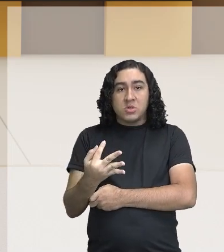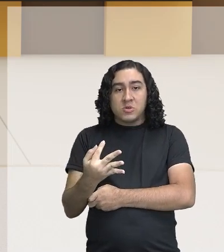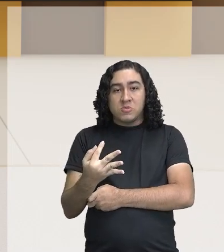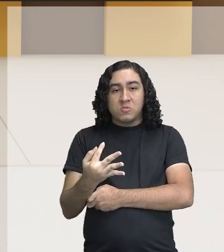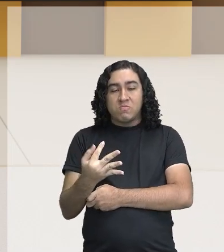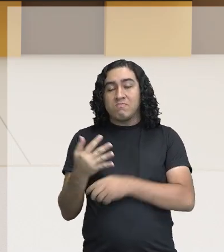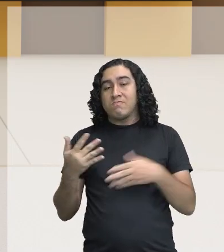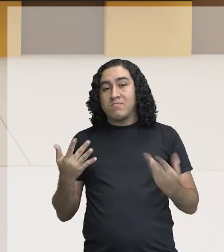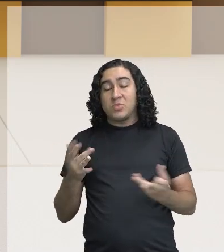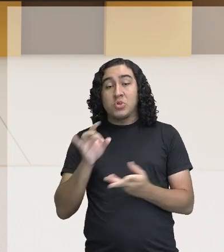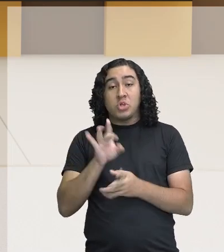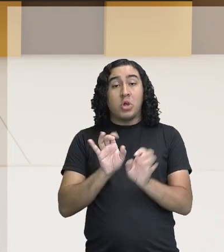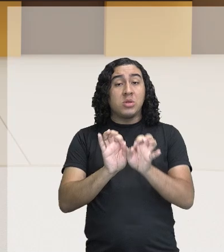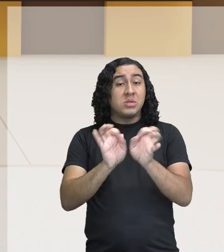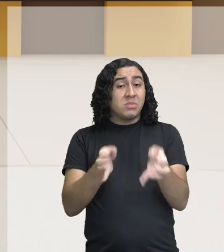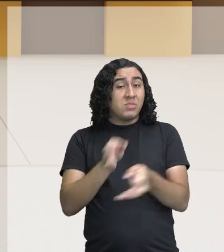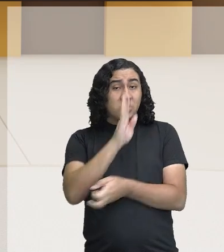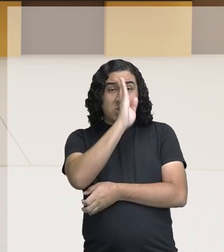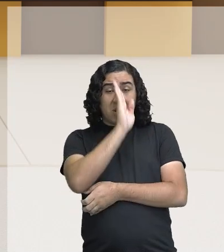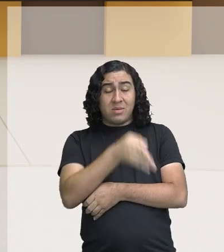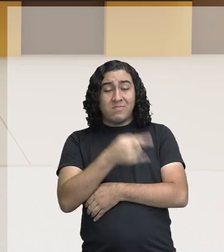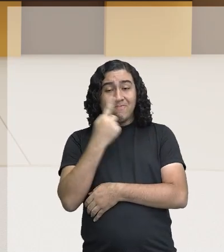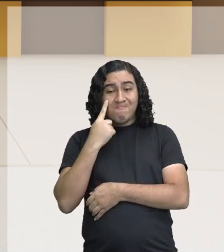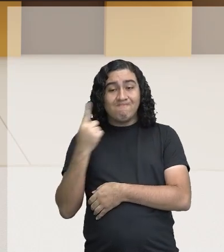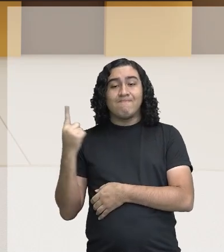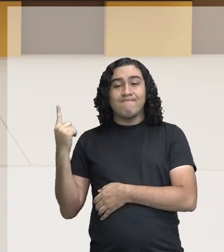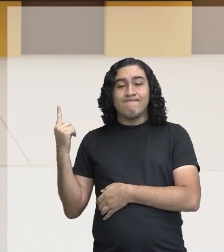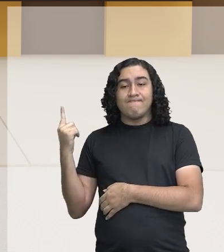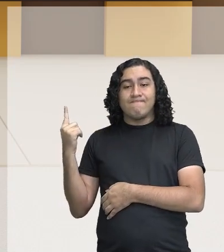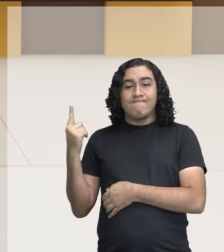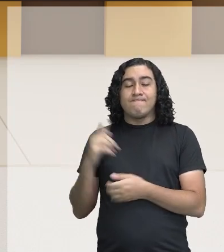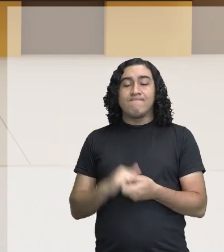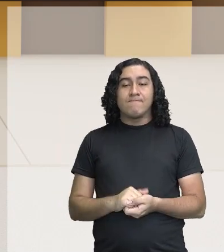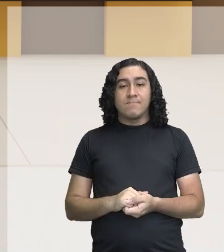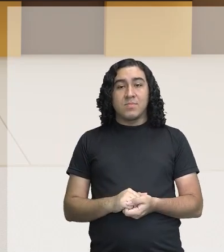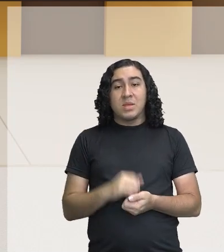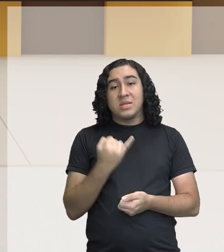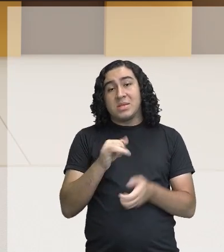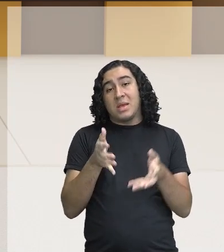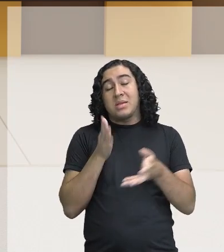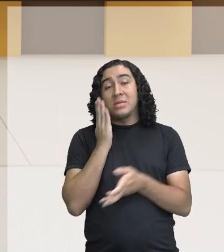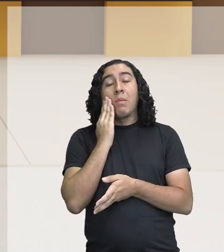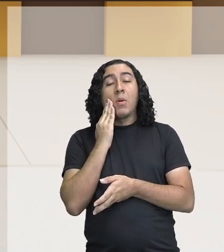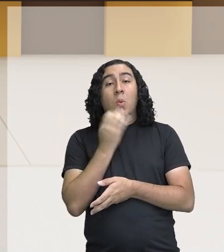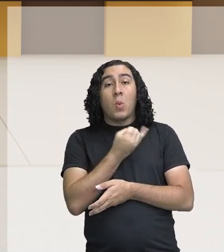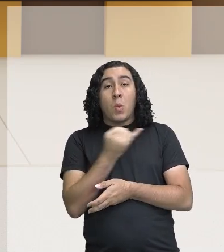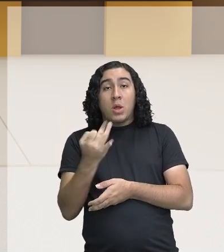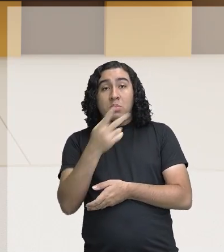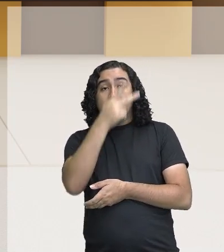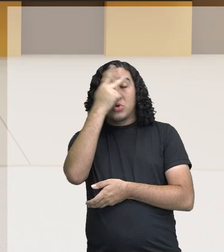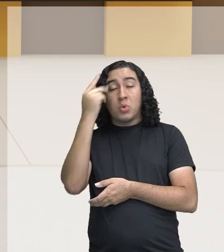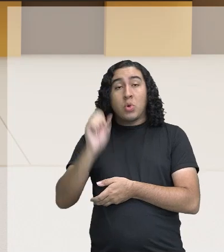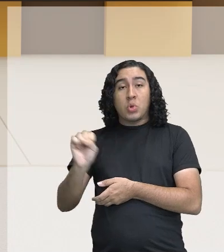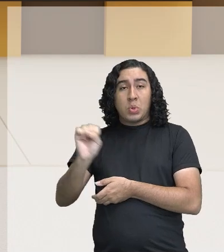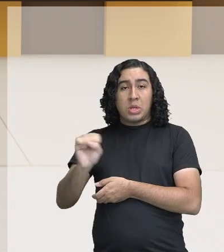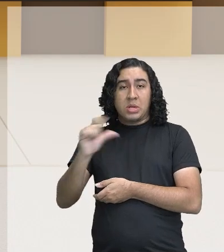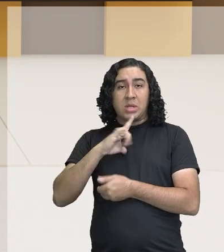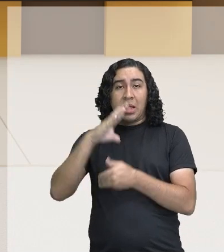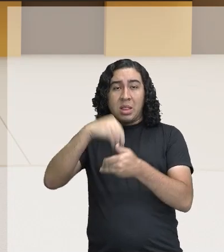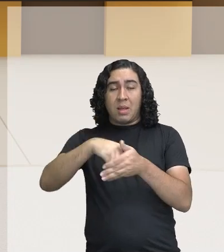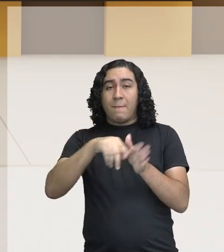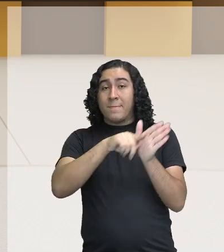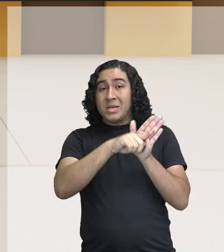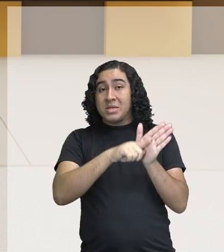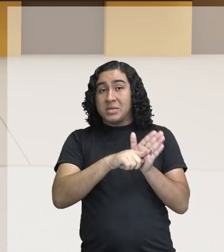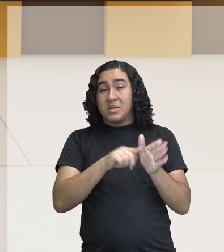civil, basta a gente olhar diretamente. Se a gente quiser saber quantas pessoas solteiras estavam na pesquisa, a gente